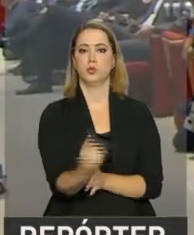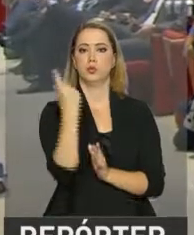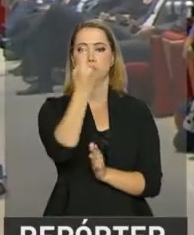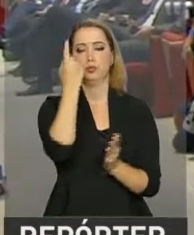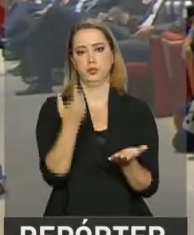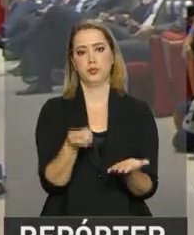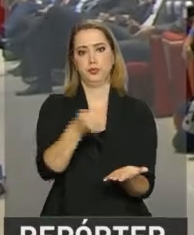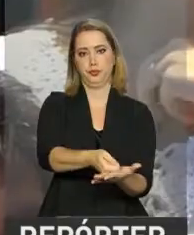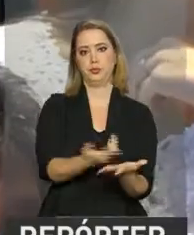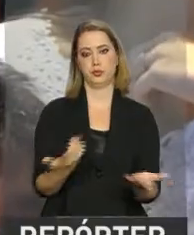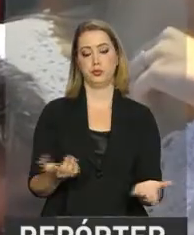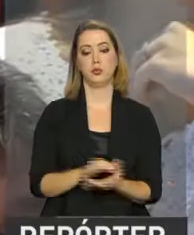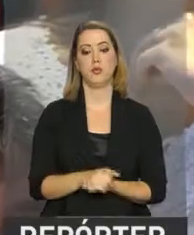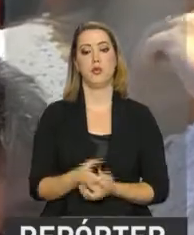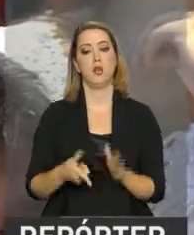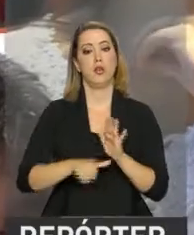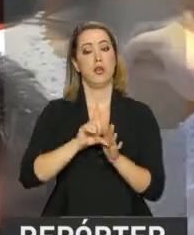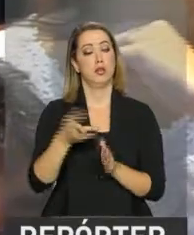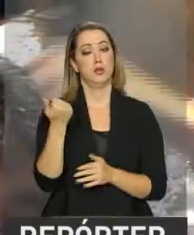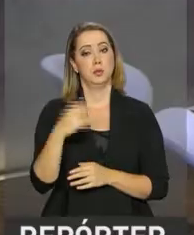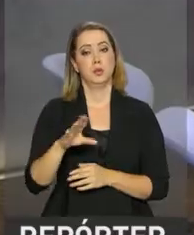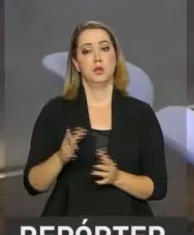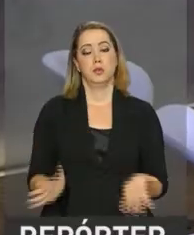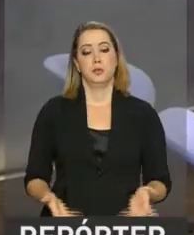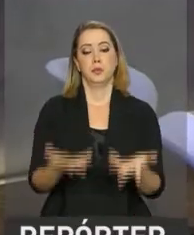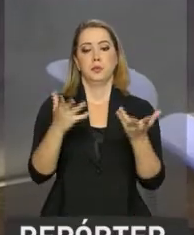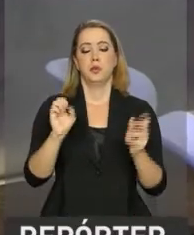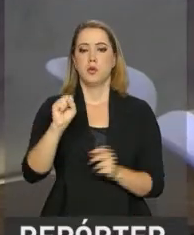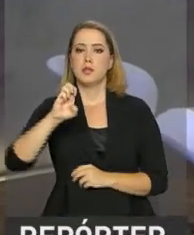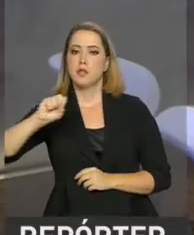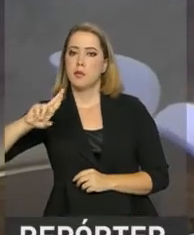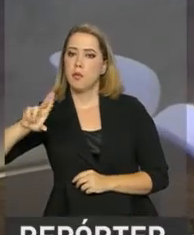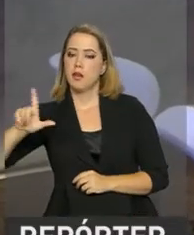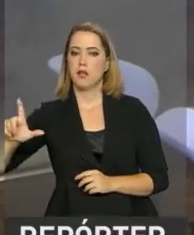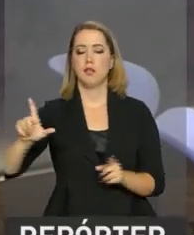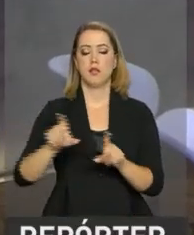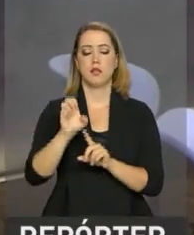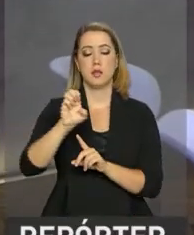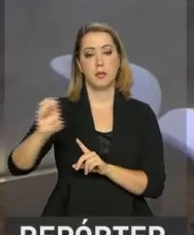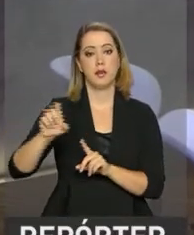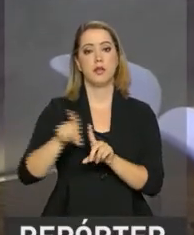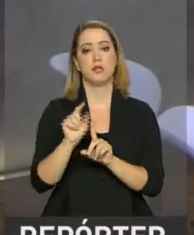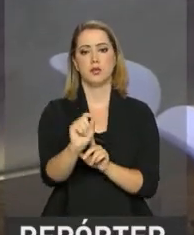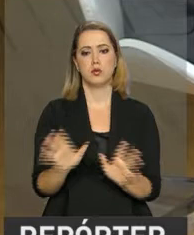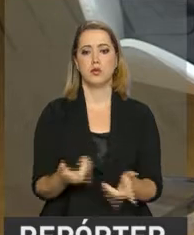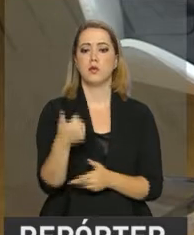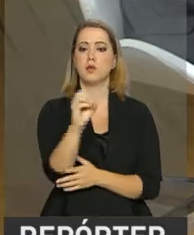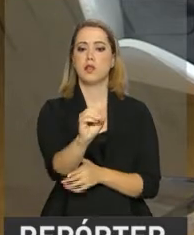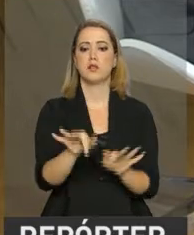janeiro a fundação getúlio vargas e o sebrae nacional promover um seminário 10 anos do simples nacional